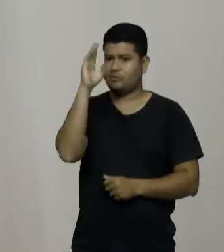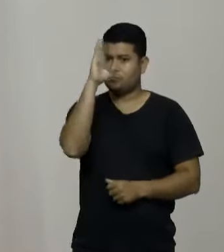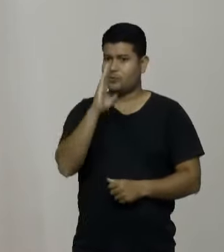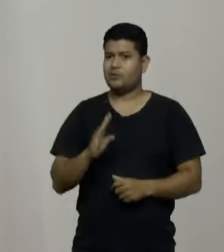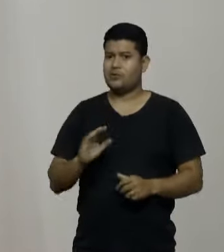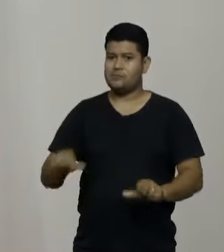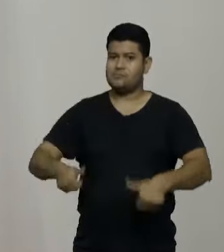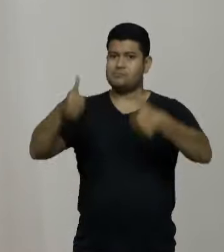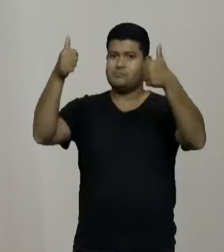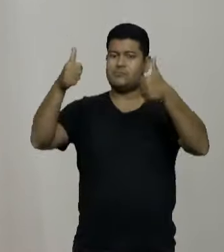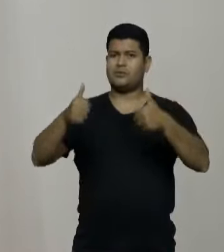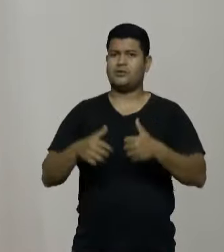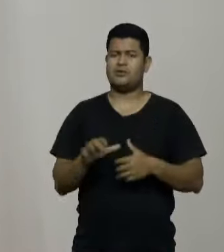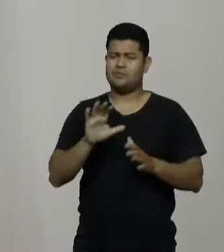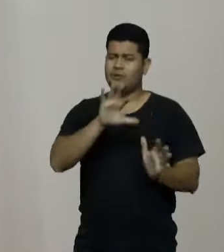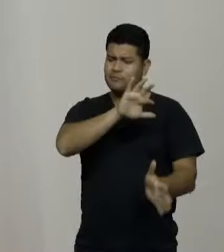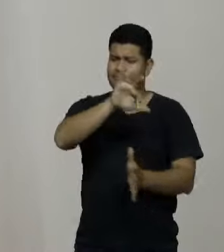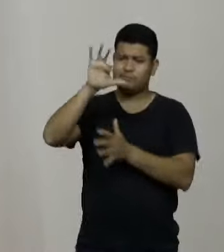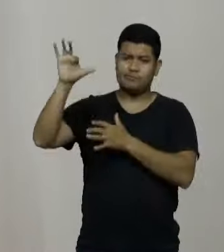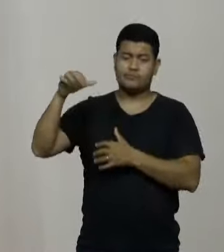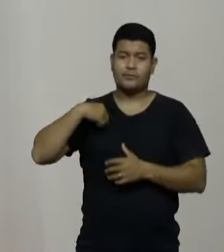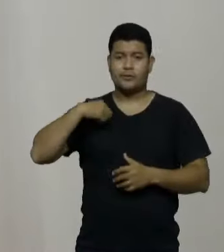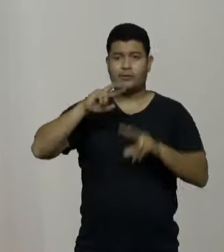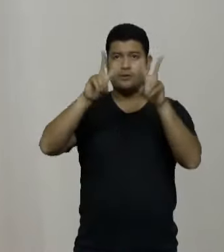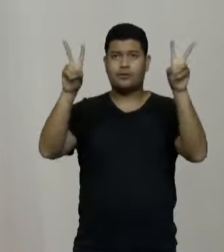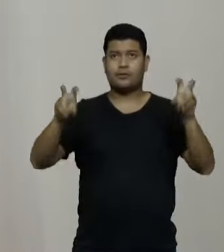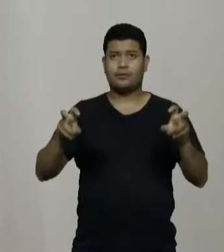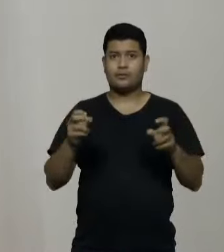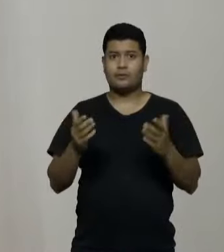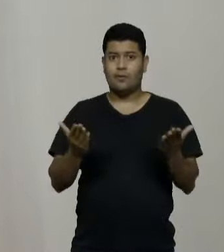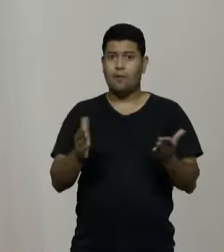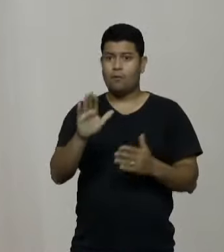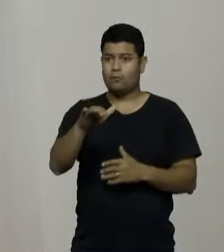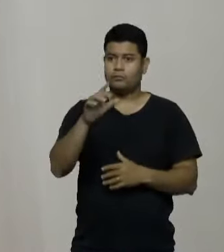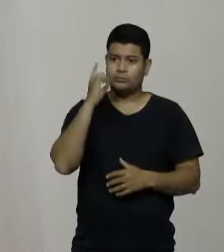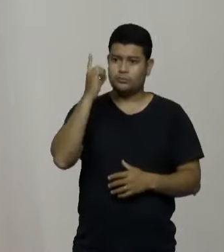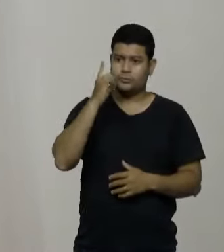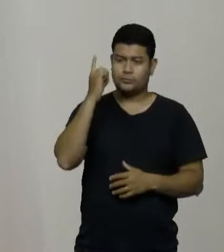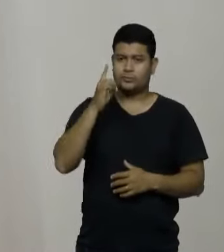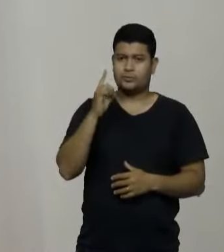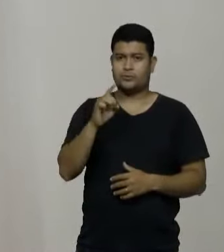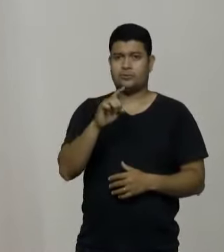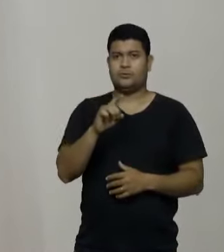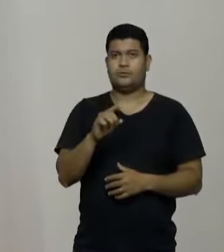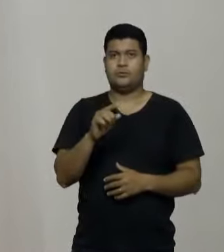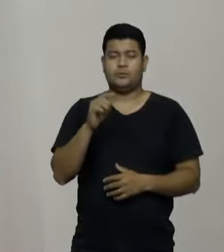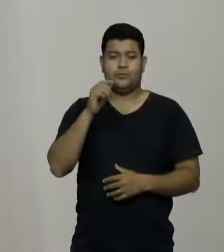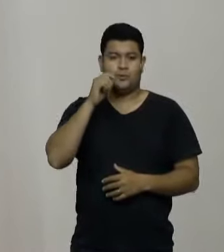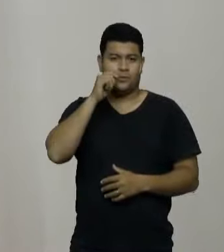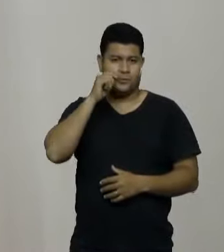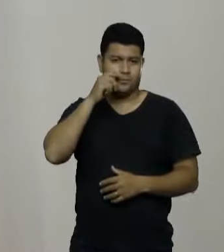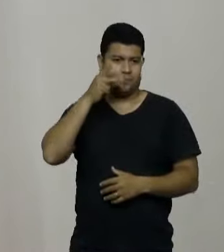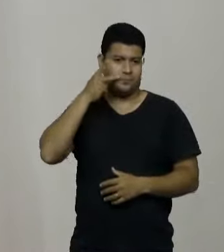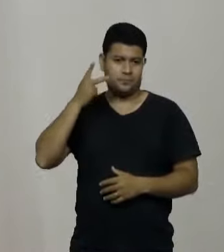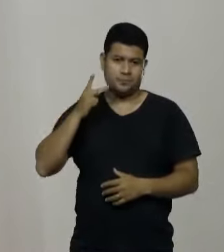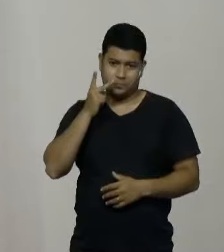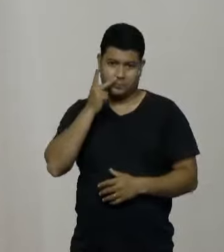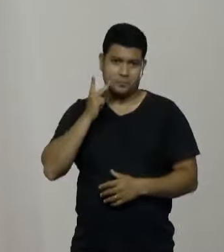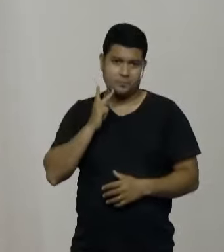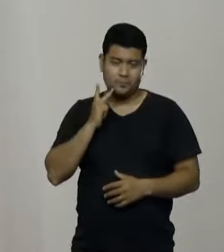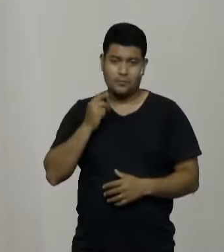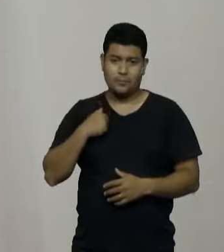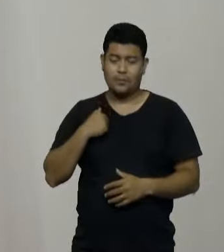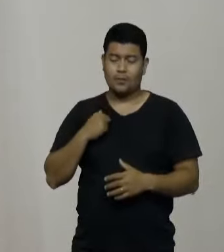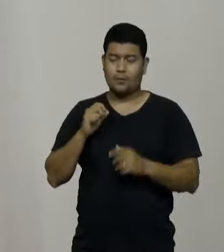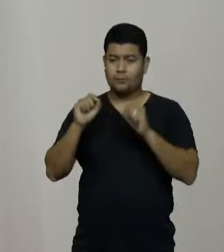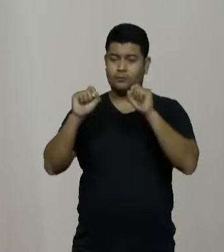Mas o meu assunto não é esse. O deputado Zucchi, eu hoje acordei, deputado Júlio Garcia, Eu hoje acordei